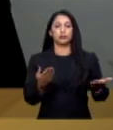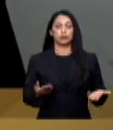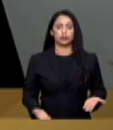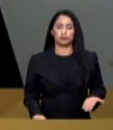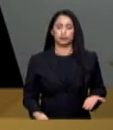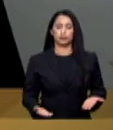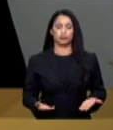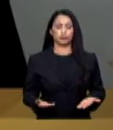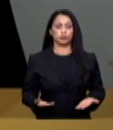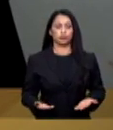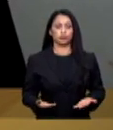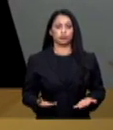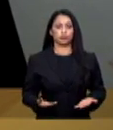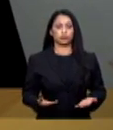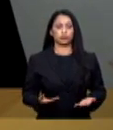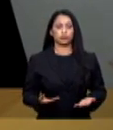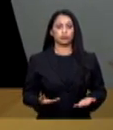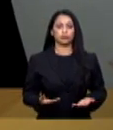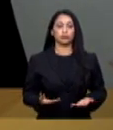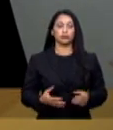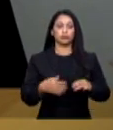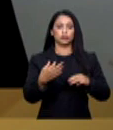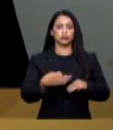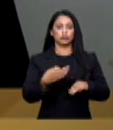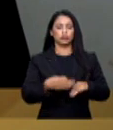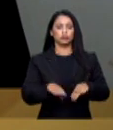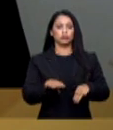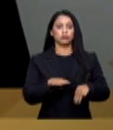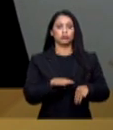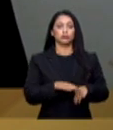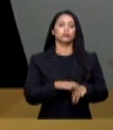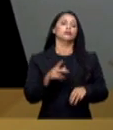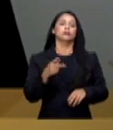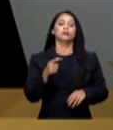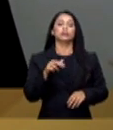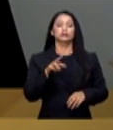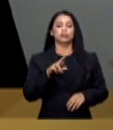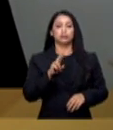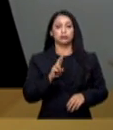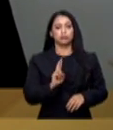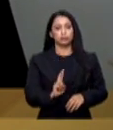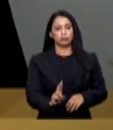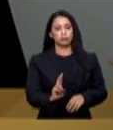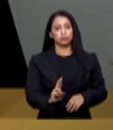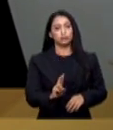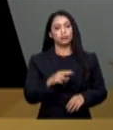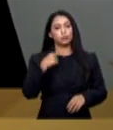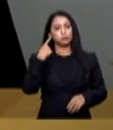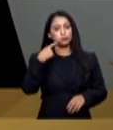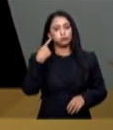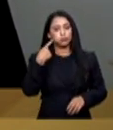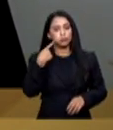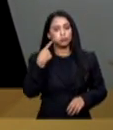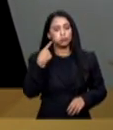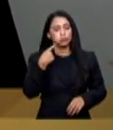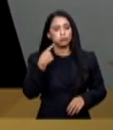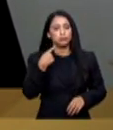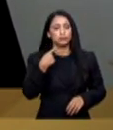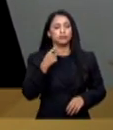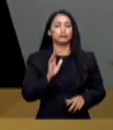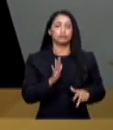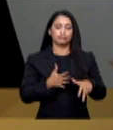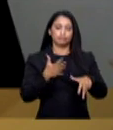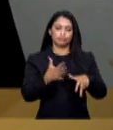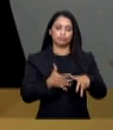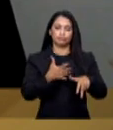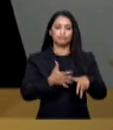de Vossa Excelência ADI, todos 4296, os requerente, Conselho Federal da Ordem, Procurador-Geral da República e as advogadas que tão brilhantemente